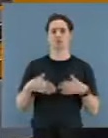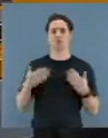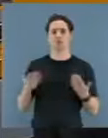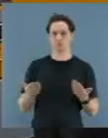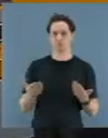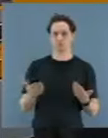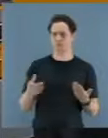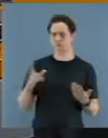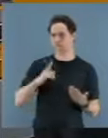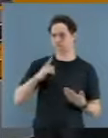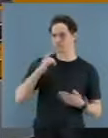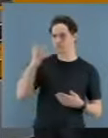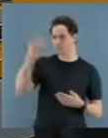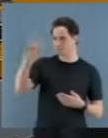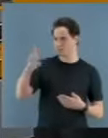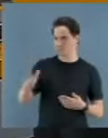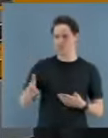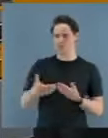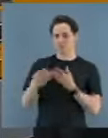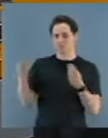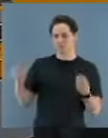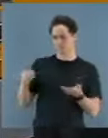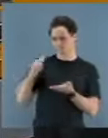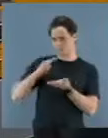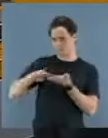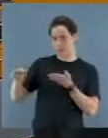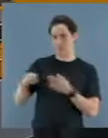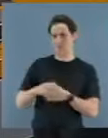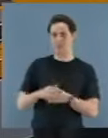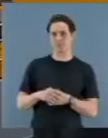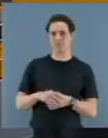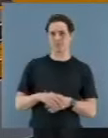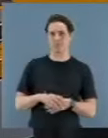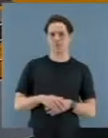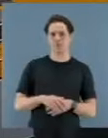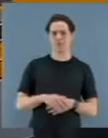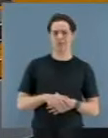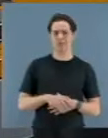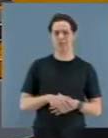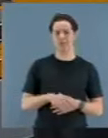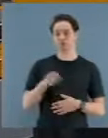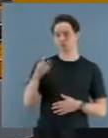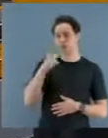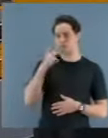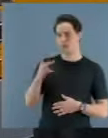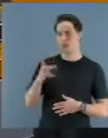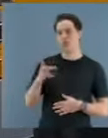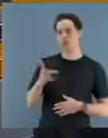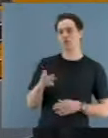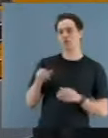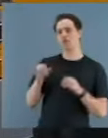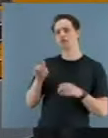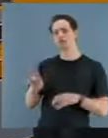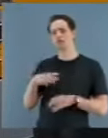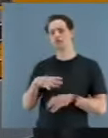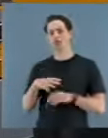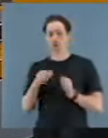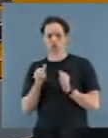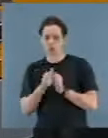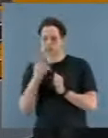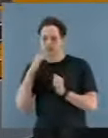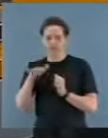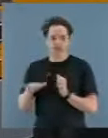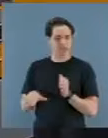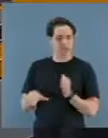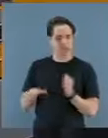tem outras, muitas outras aqui que lhe comprometem. Segundo, o senhor disse que ficou ali só embaixo com as velhinhas, com as